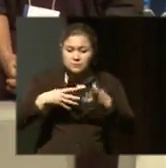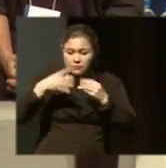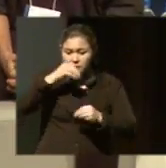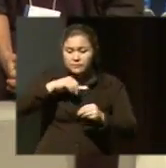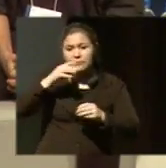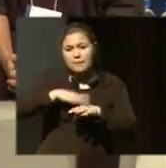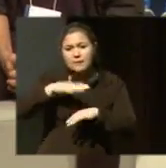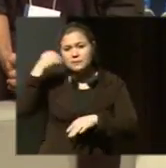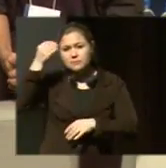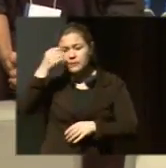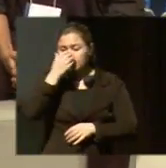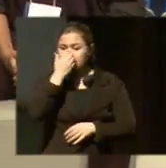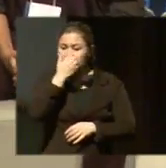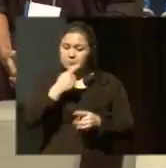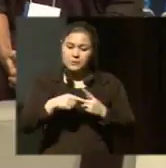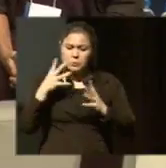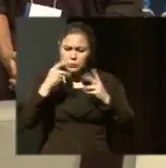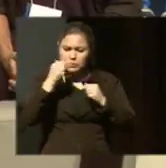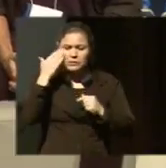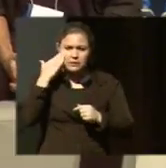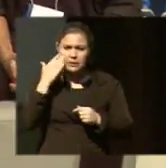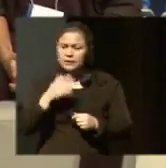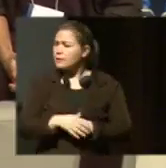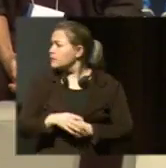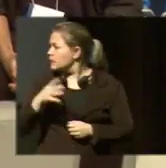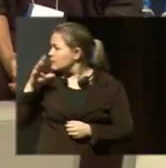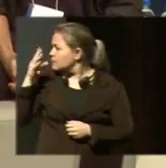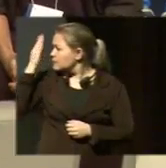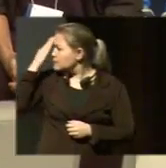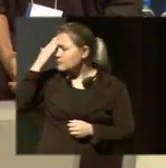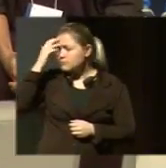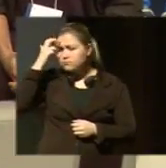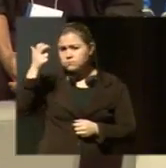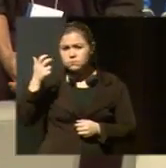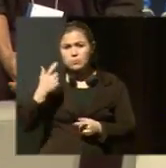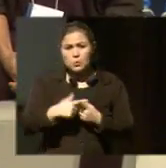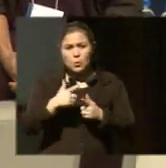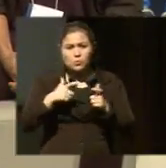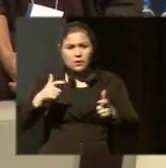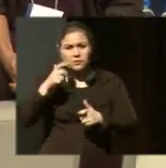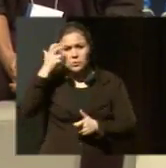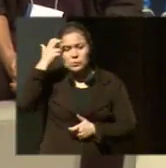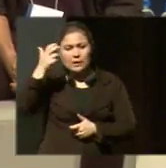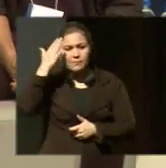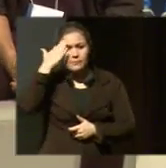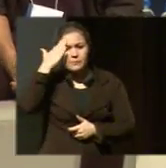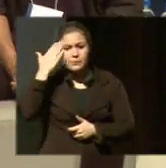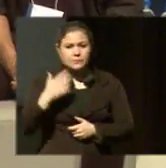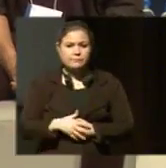E todo mundo sabe que isso daria sabedoria. Os velhos são sábios.